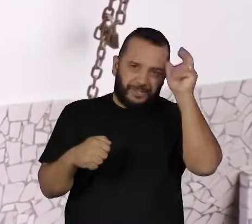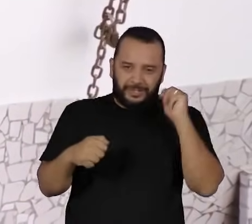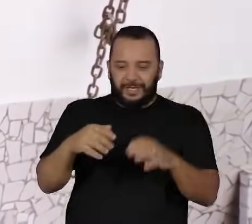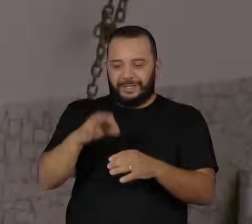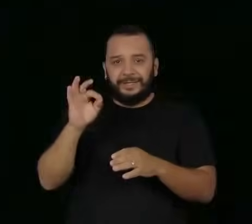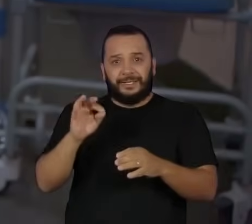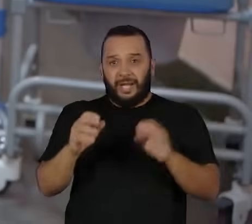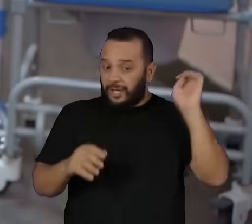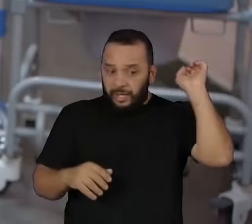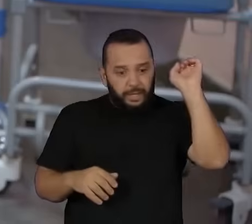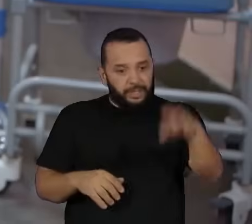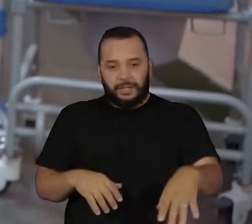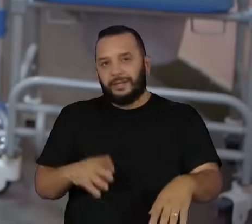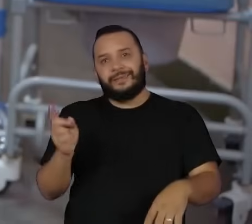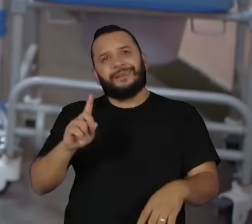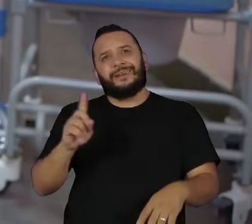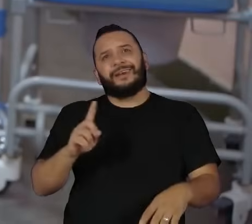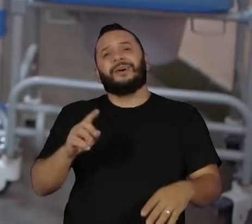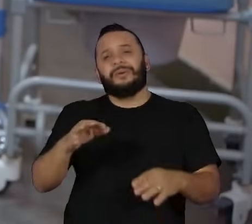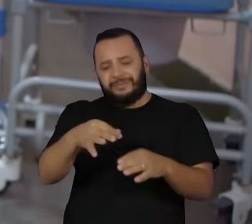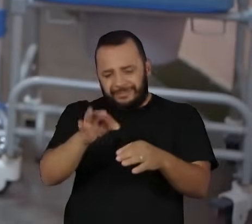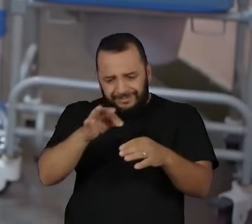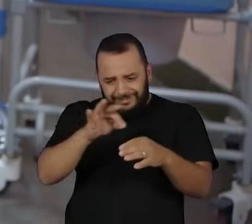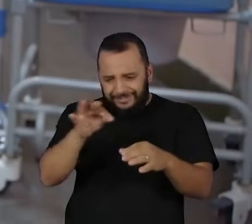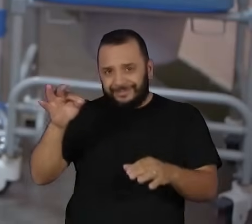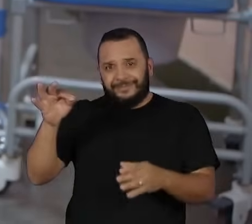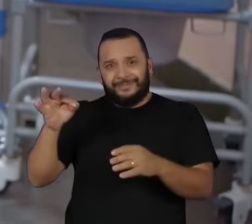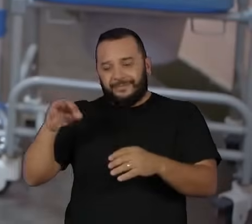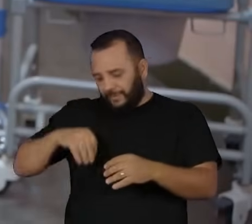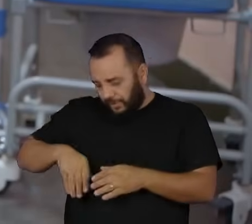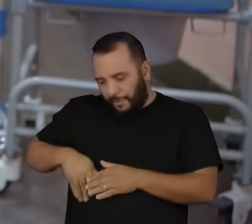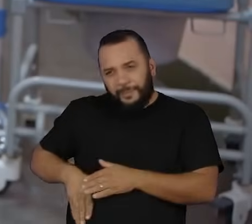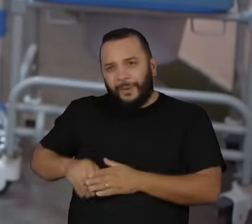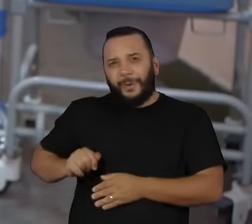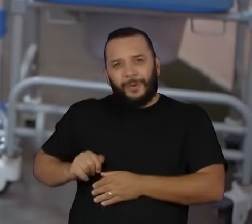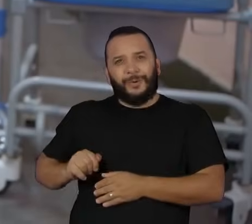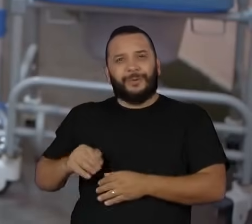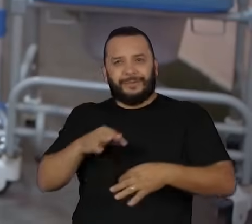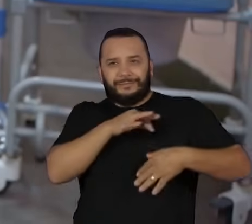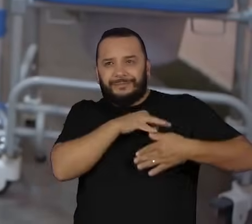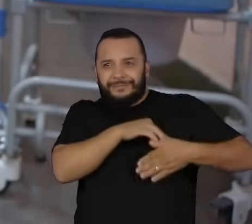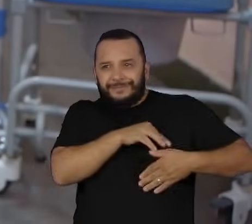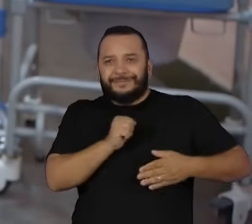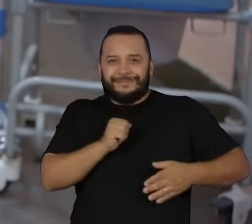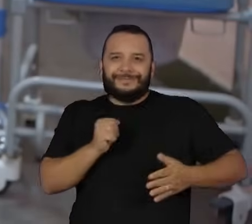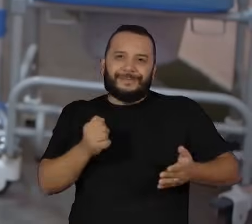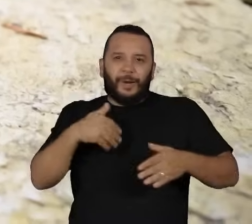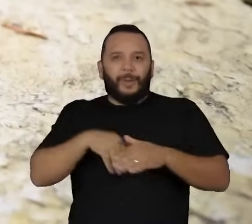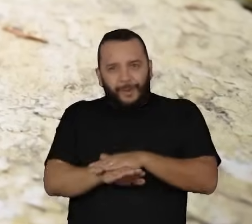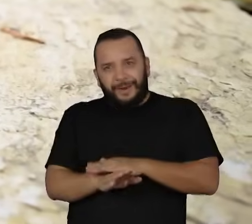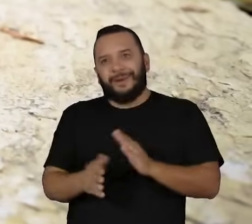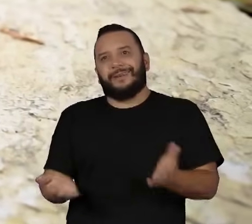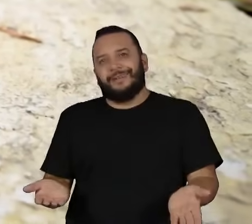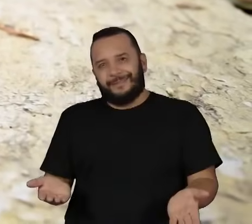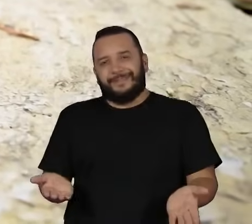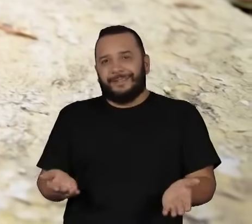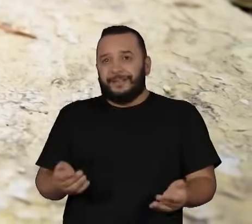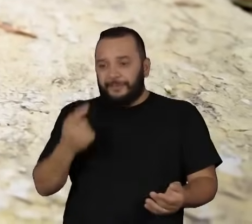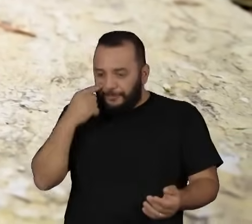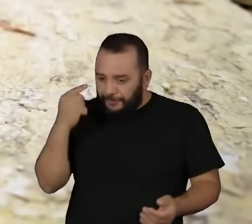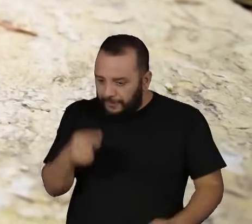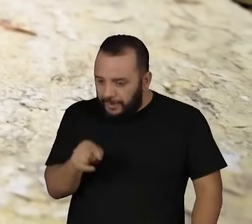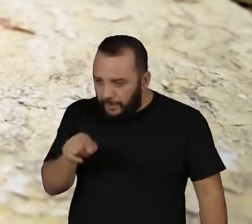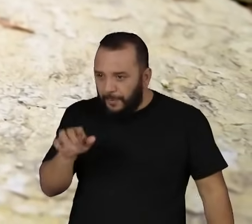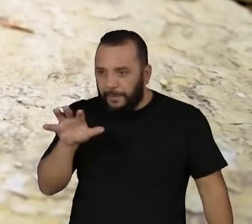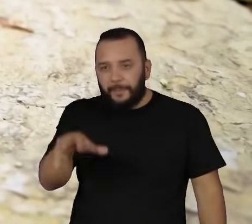o lacre fora. Ajunte ele, tira ele, coloca na bolsa, coloca no bolso, coloca na sacola. Viu um lacre no